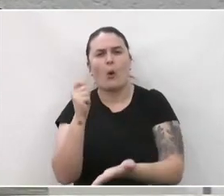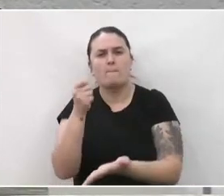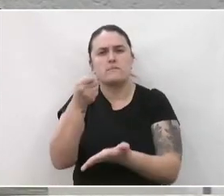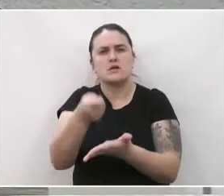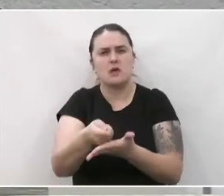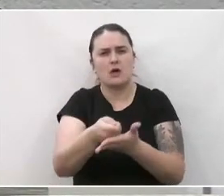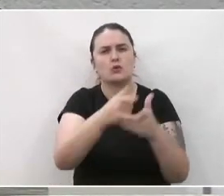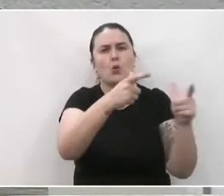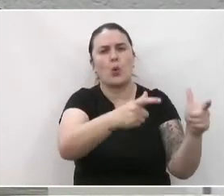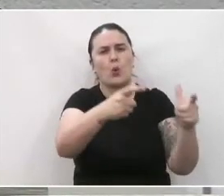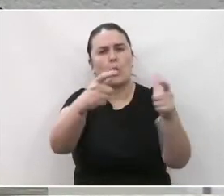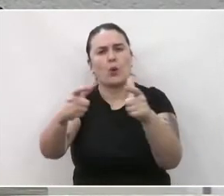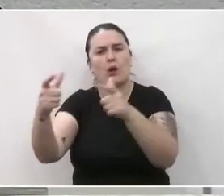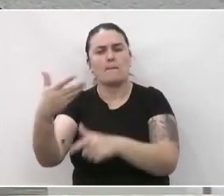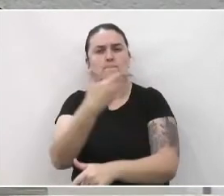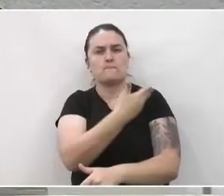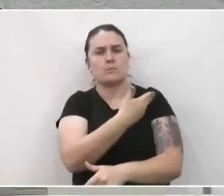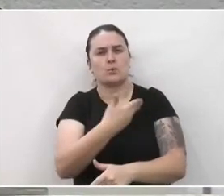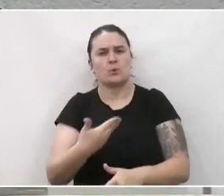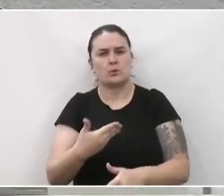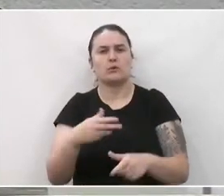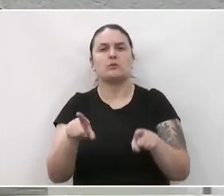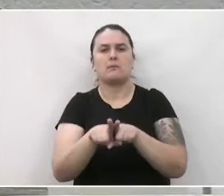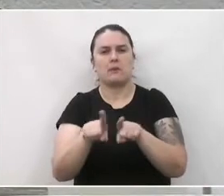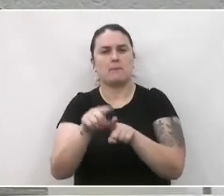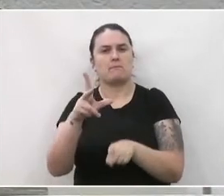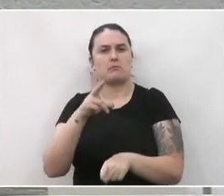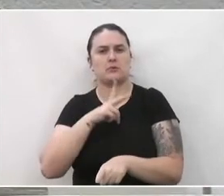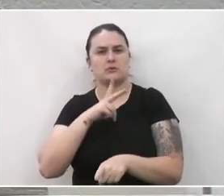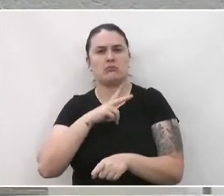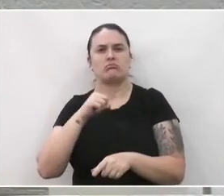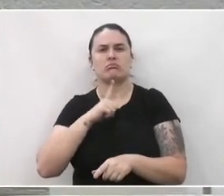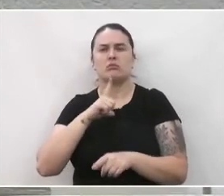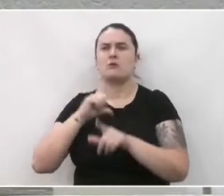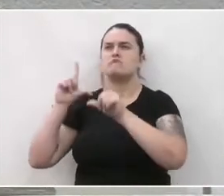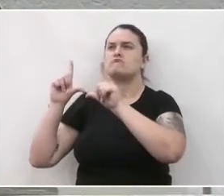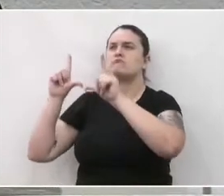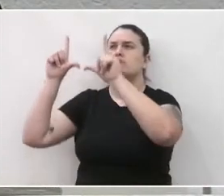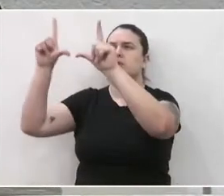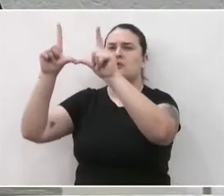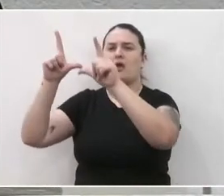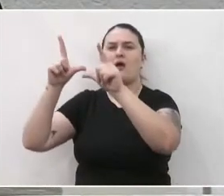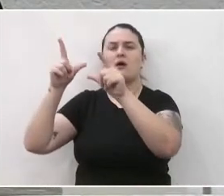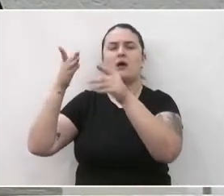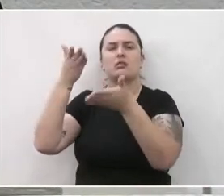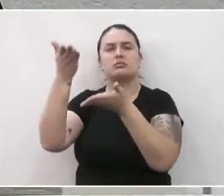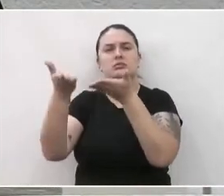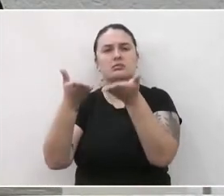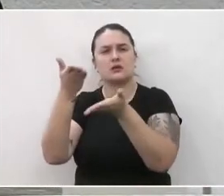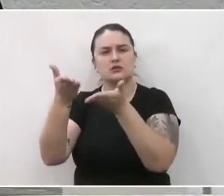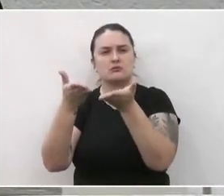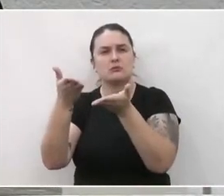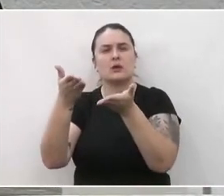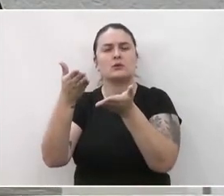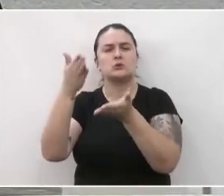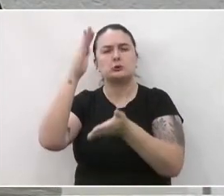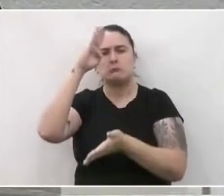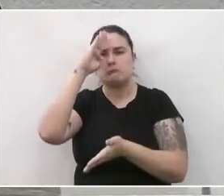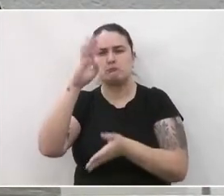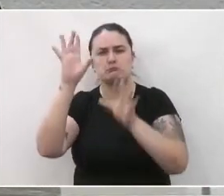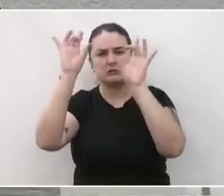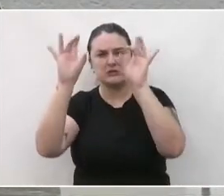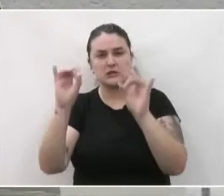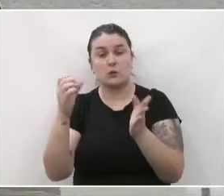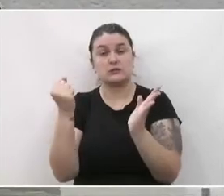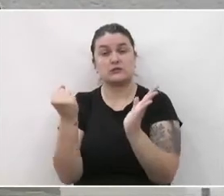estabelecimentos públicos, municipais e privados de inserirem nas placas de atendimento prioritário o símbolo mundial de conscientização